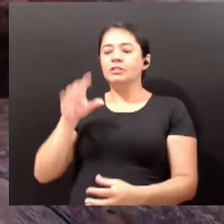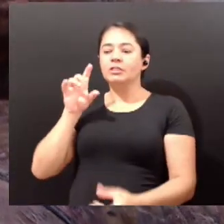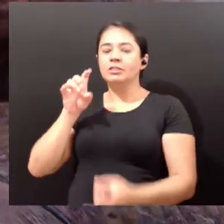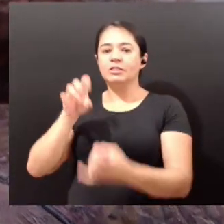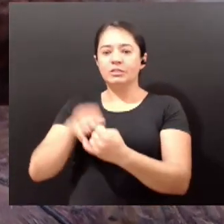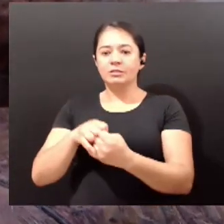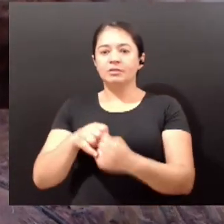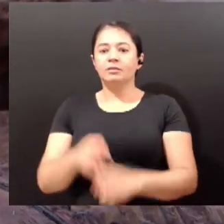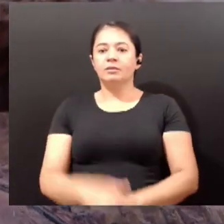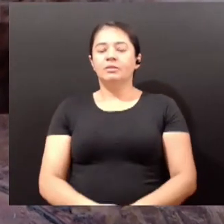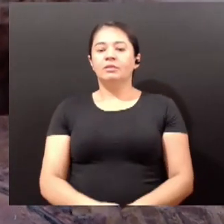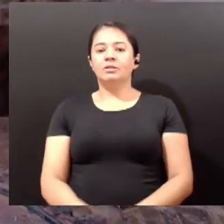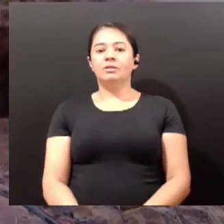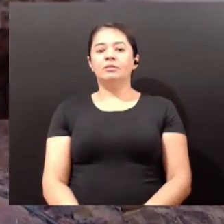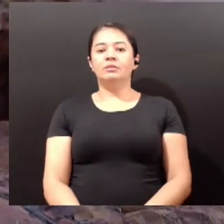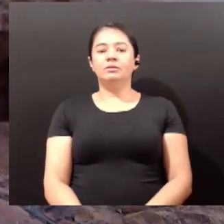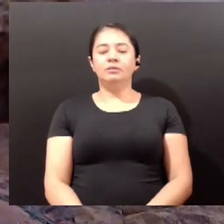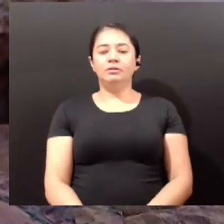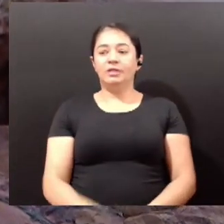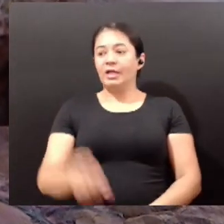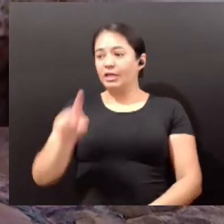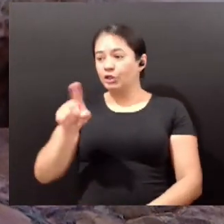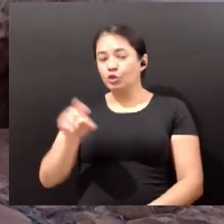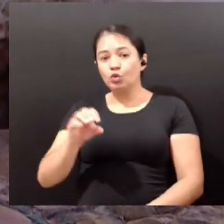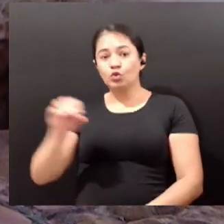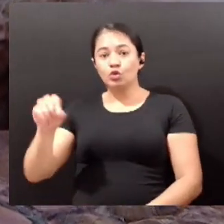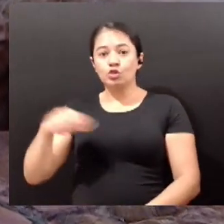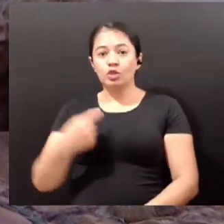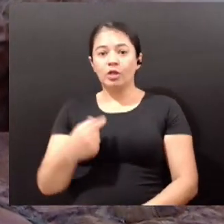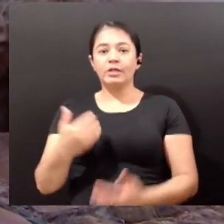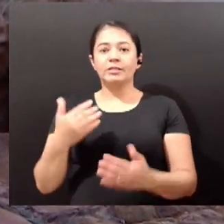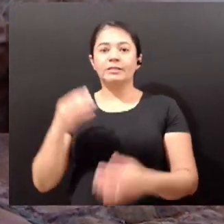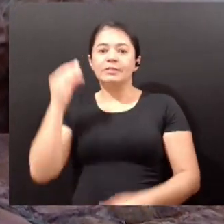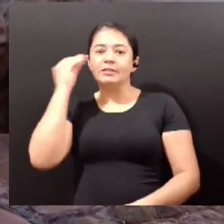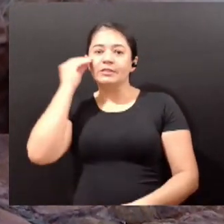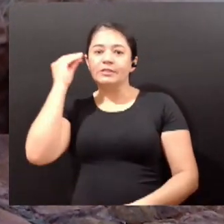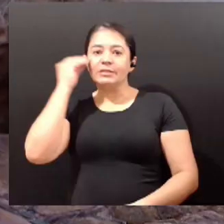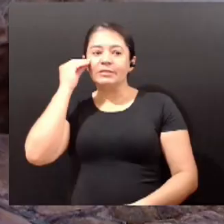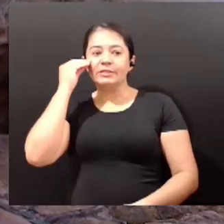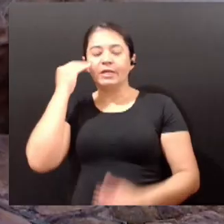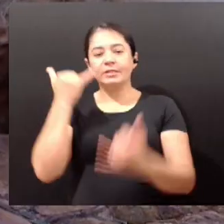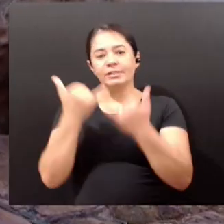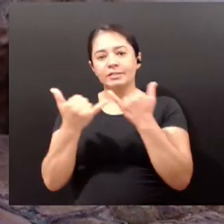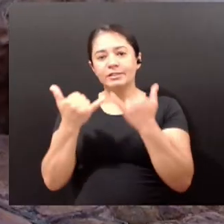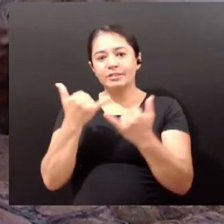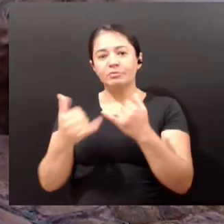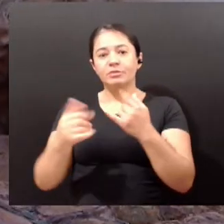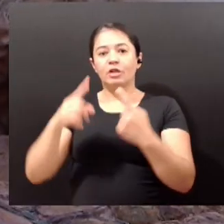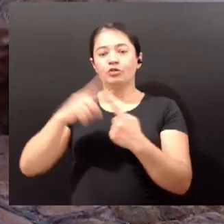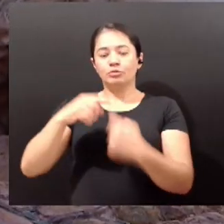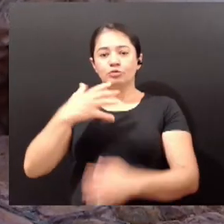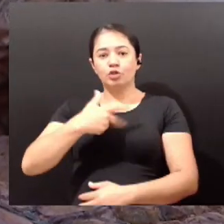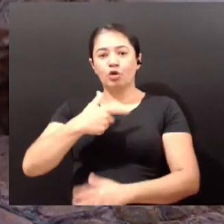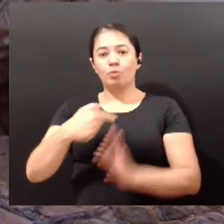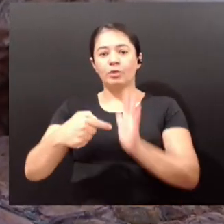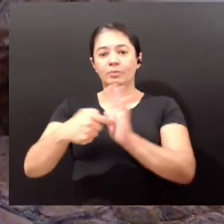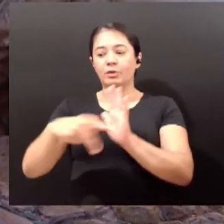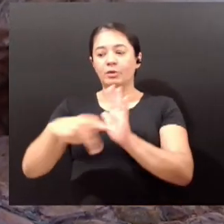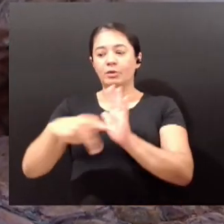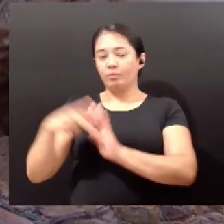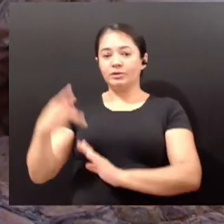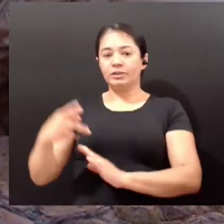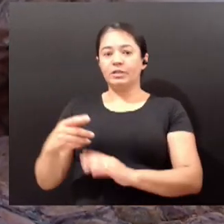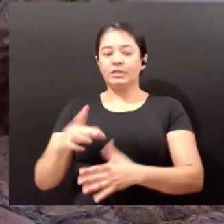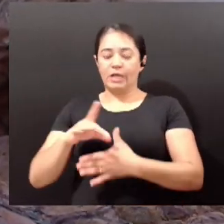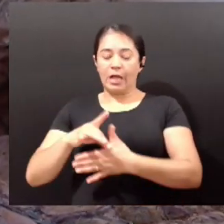zoológico, a gente tenta simular esse comportamento alimentar dela da natureza. Então, ela come carne vermelha,